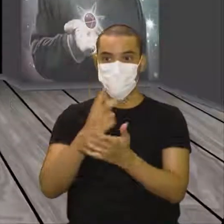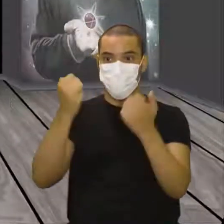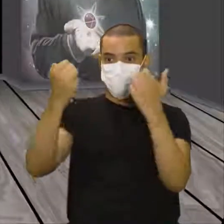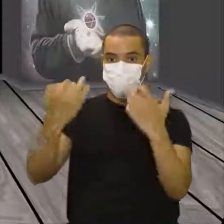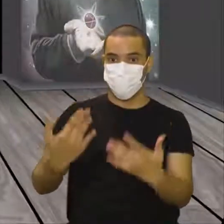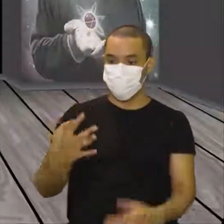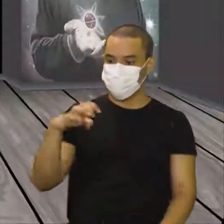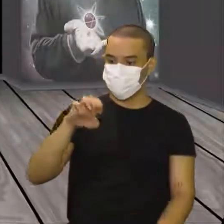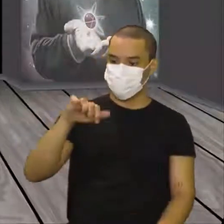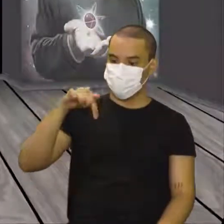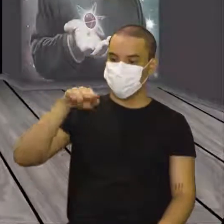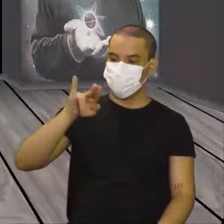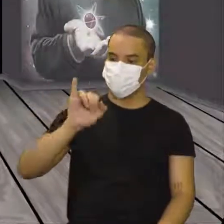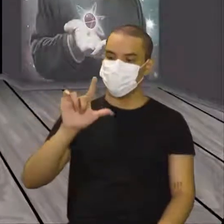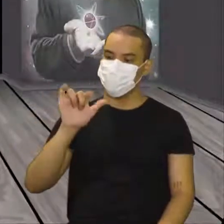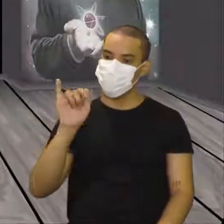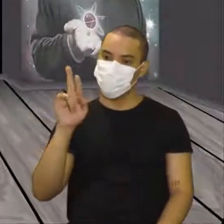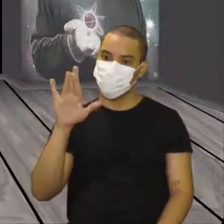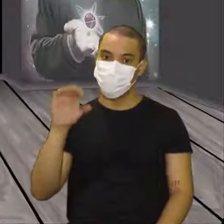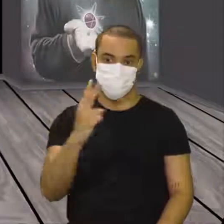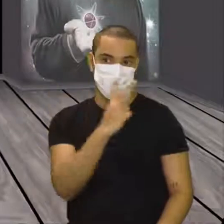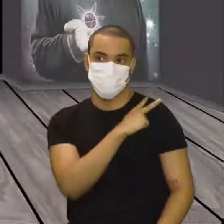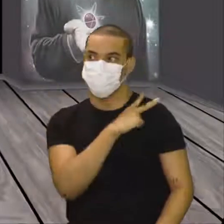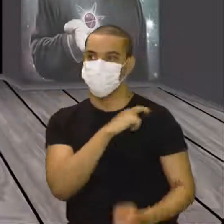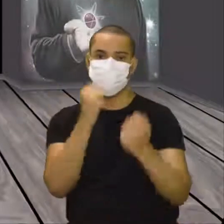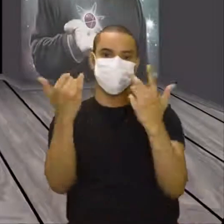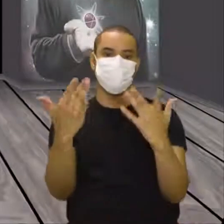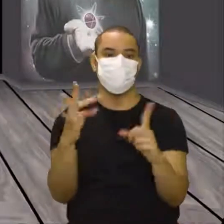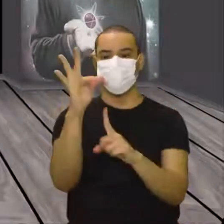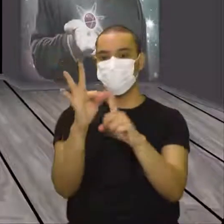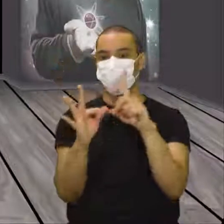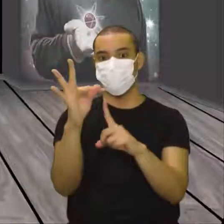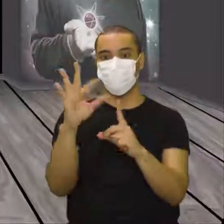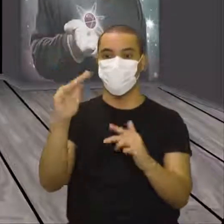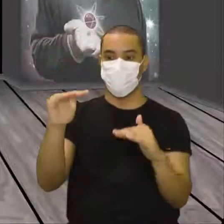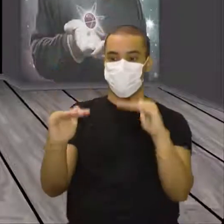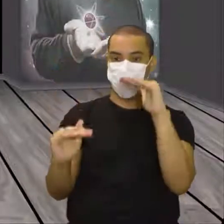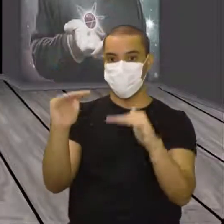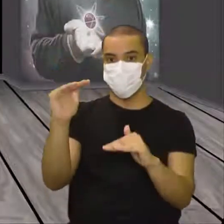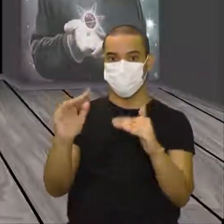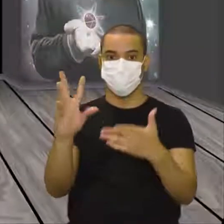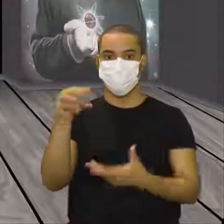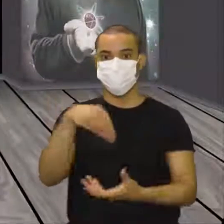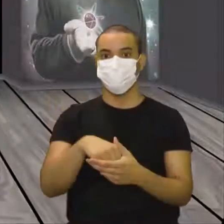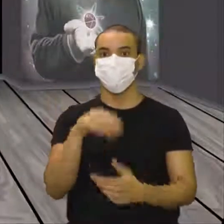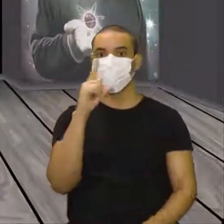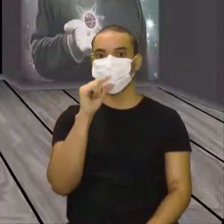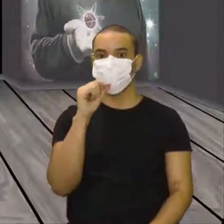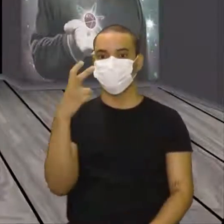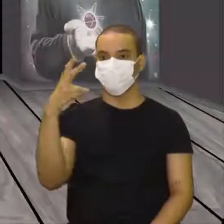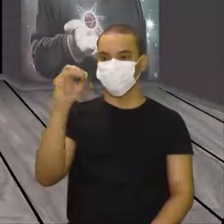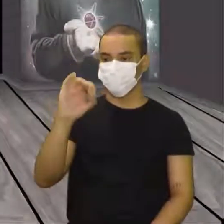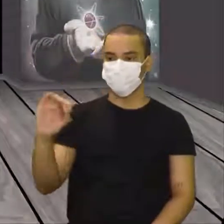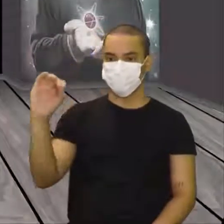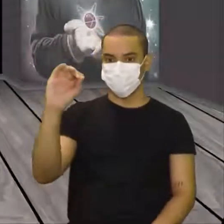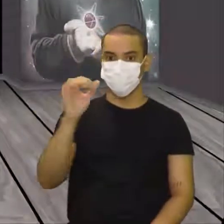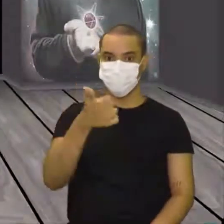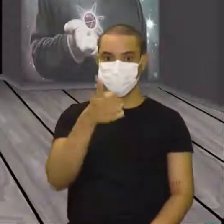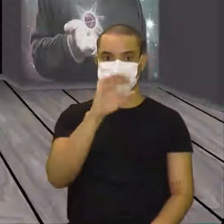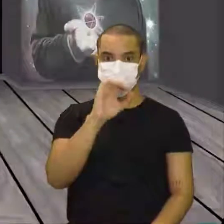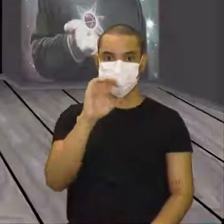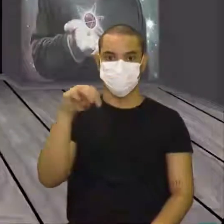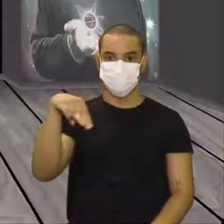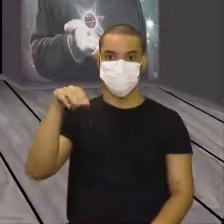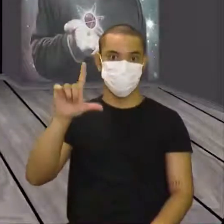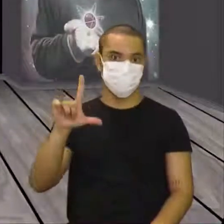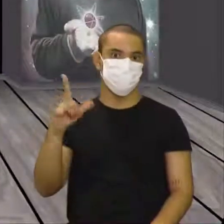que, no segundo ano, a temperatura equilibrou. Vou ter água a 50 graus Celsius, 100 ml de água e 100